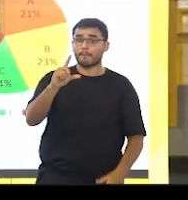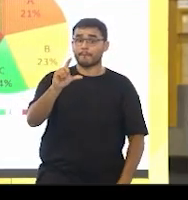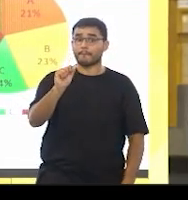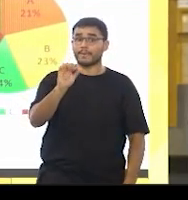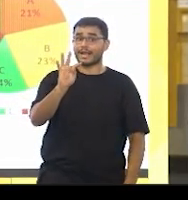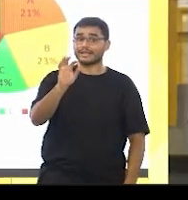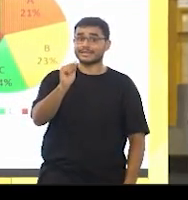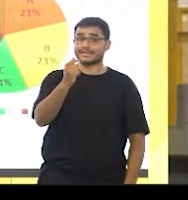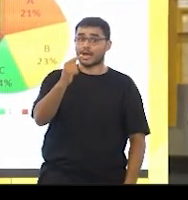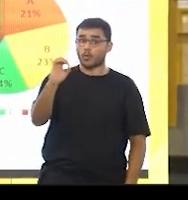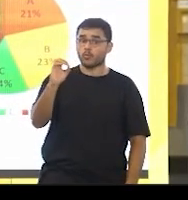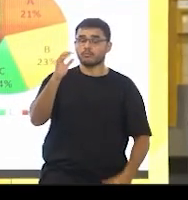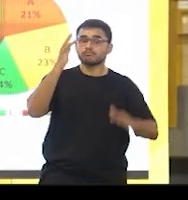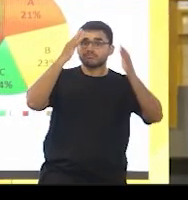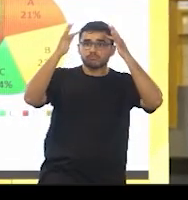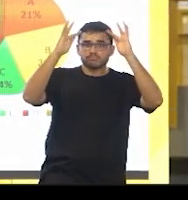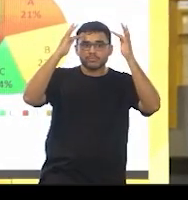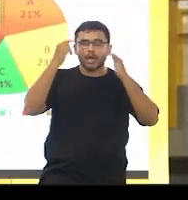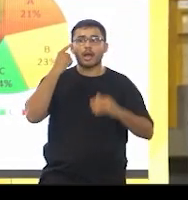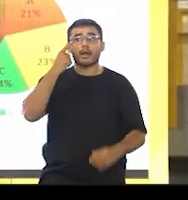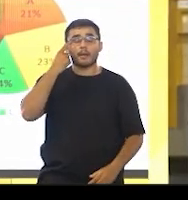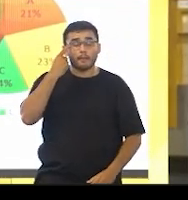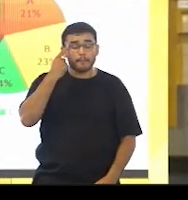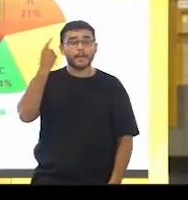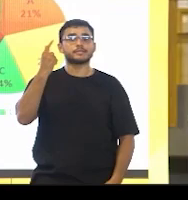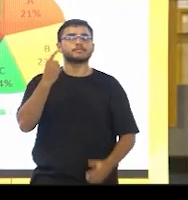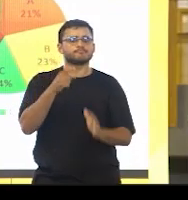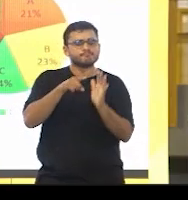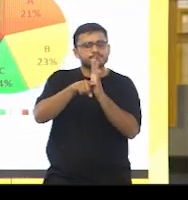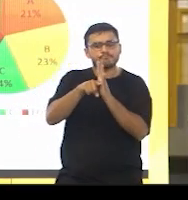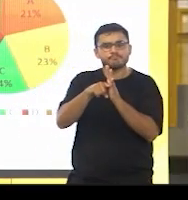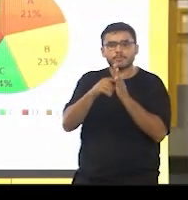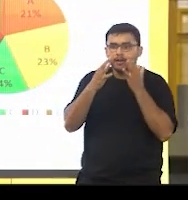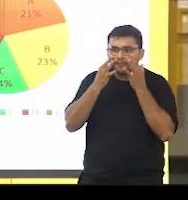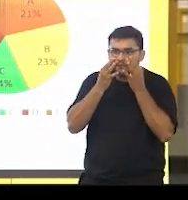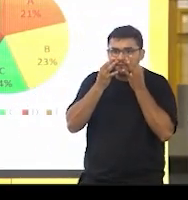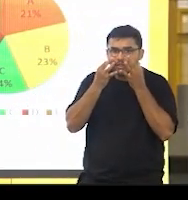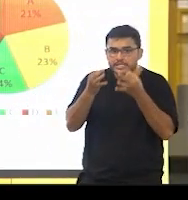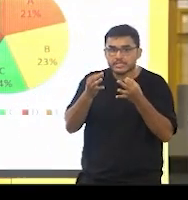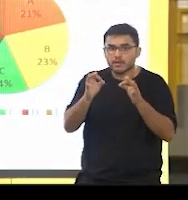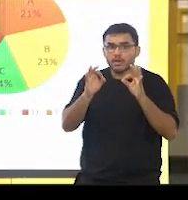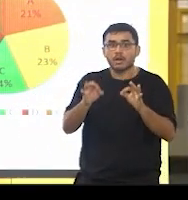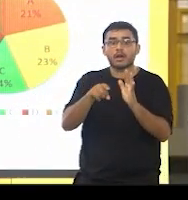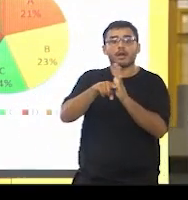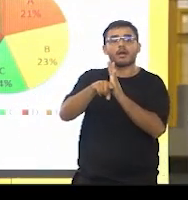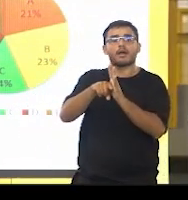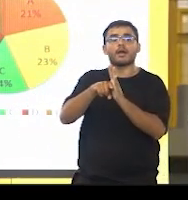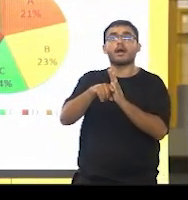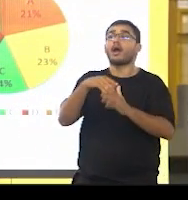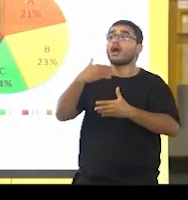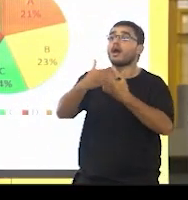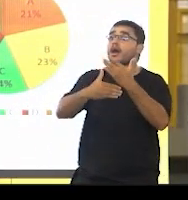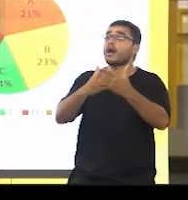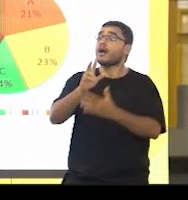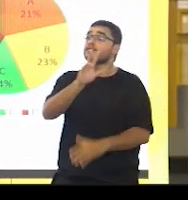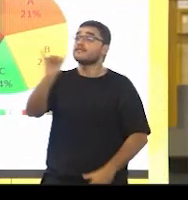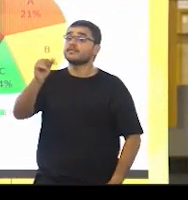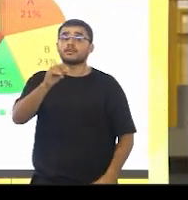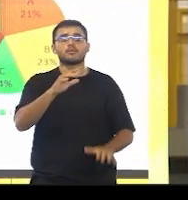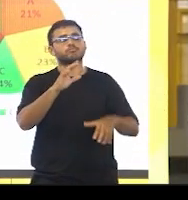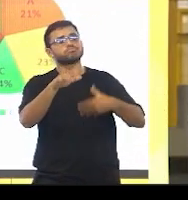a realidade material. Depois de Platão e Aristóteles, a gente chega às chamadas